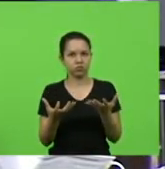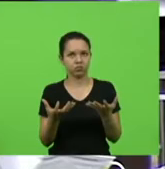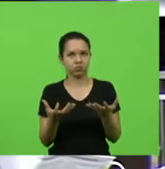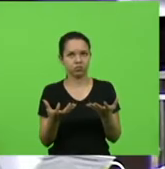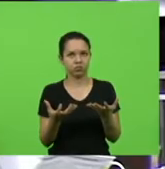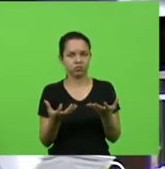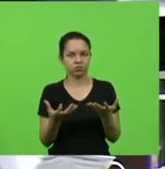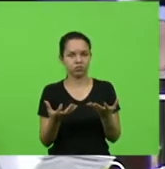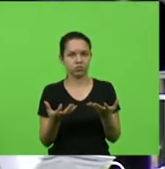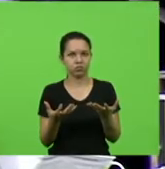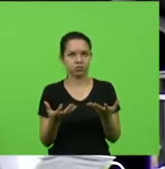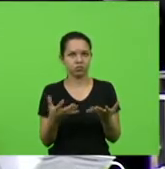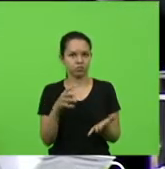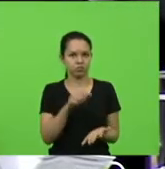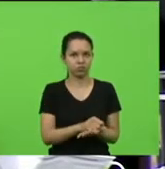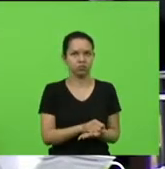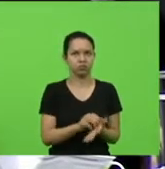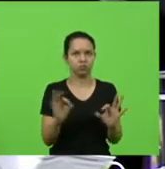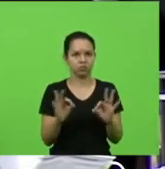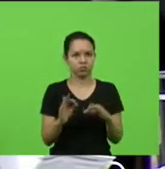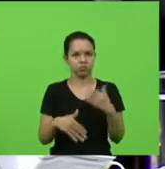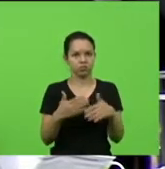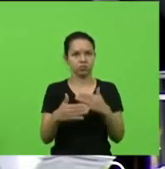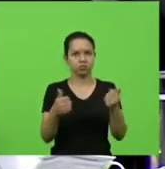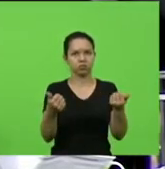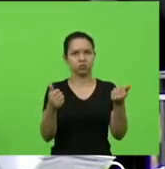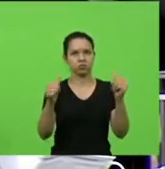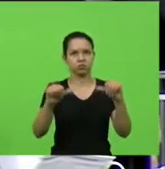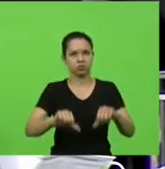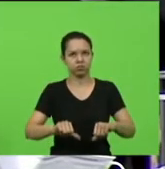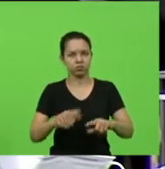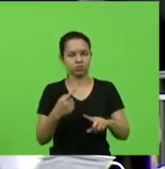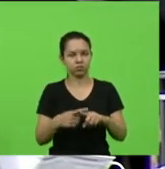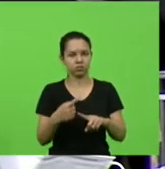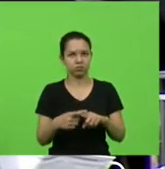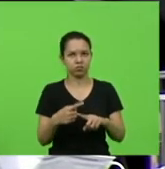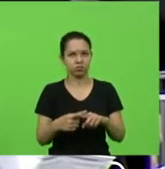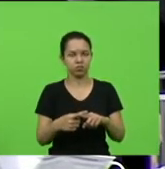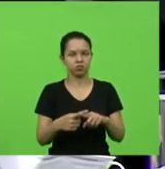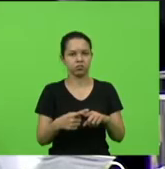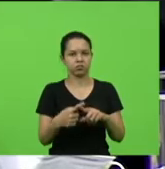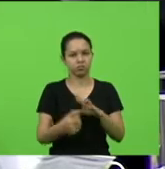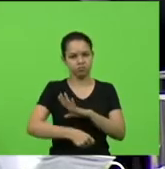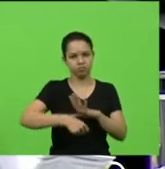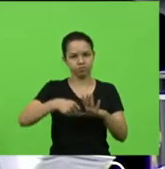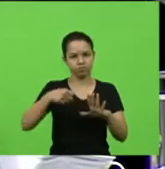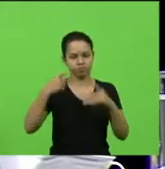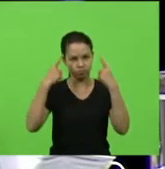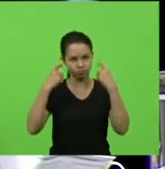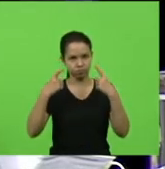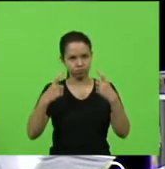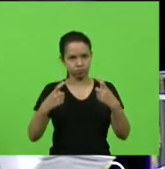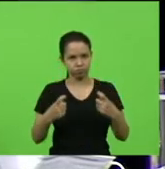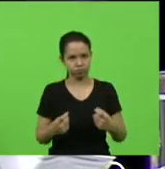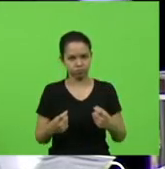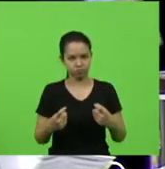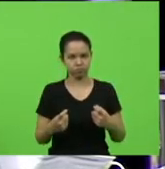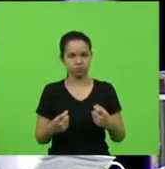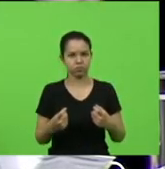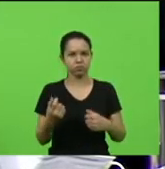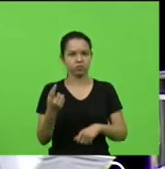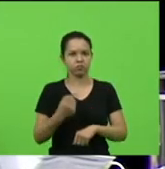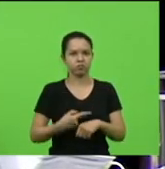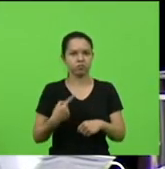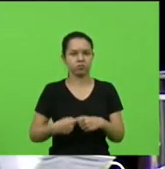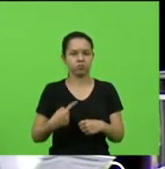não fazer o registro, ficou pior ainda por conta que fizeram desta forma ali na cidade de Joinville.